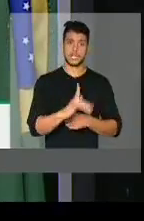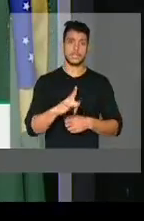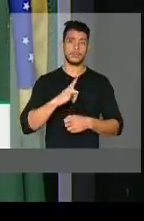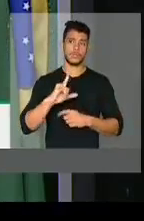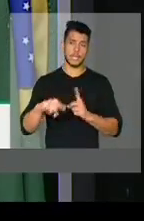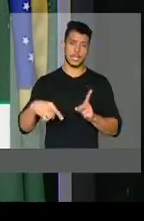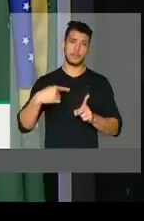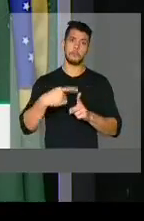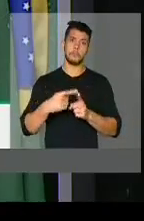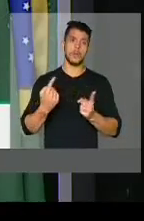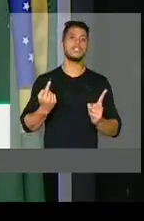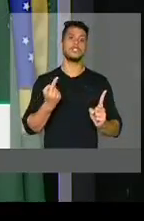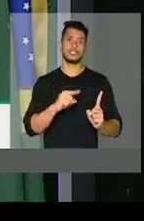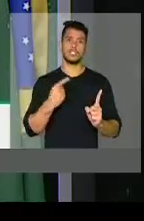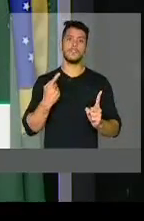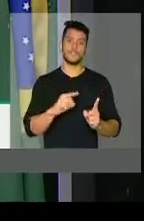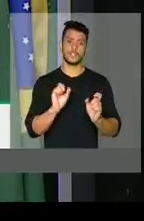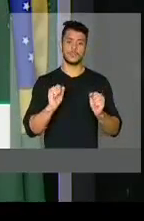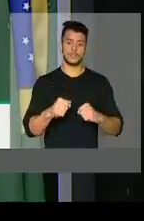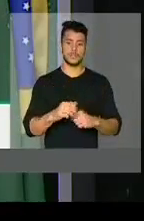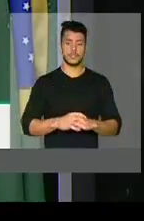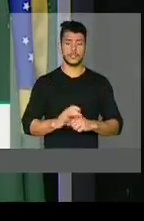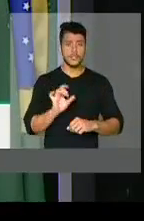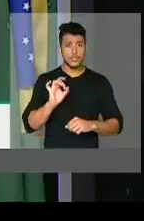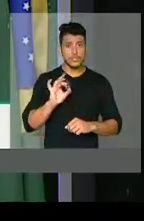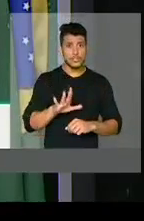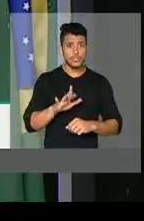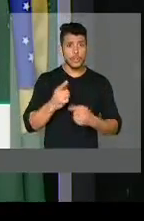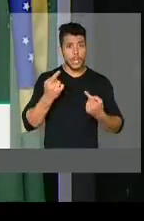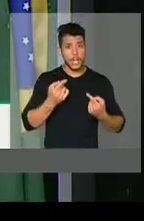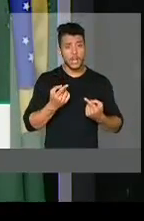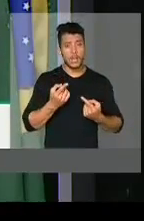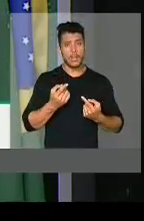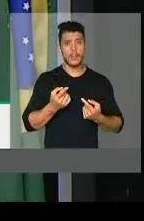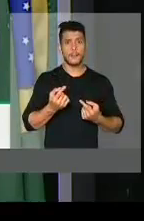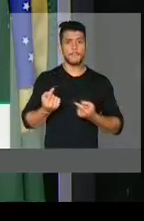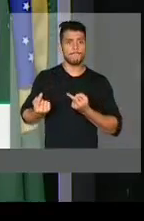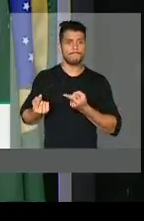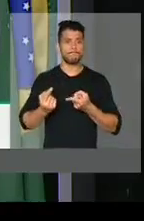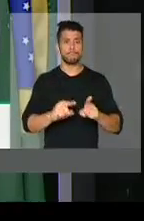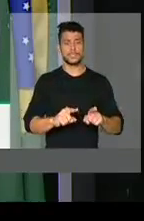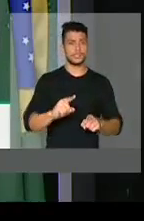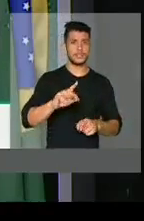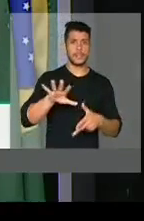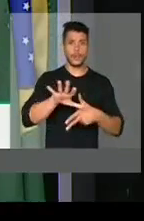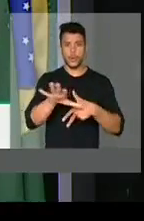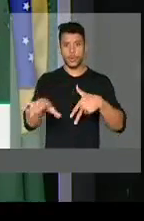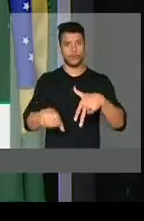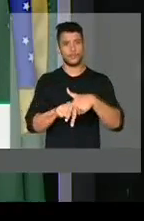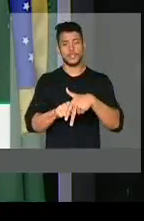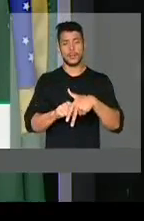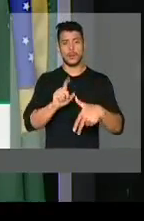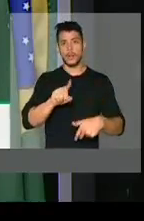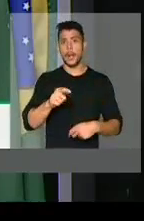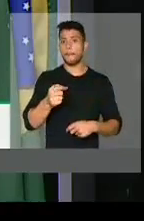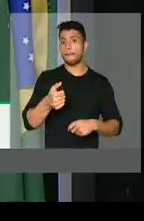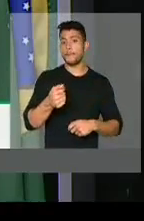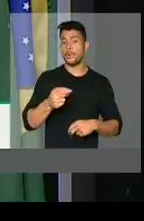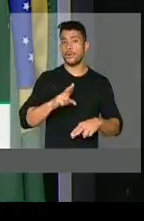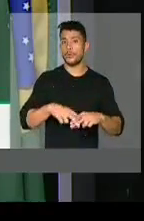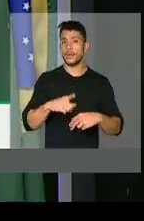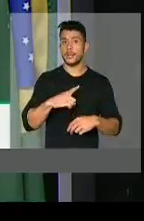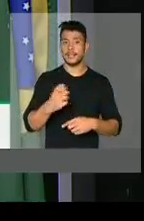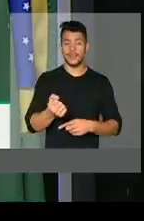desafios. Só o combate à corrupção é muito pouco diante da enorme e variada trama de problemas